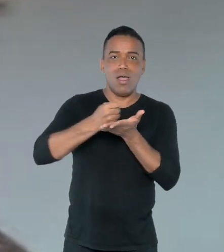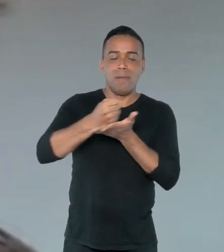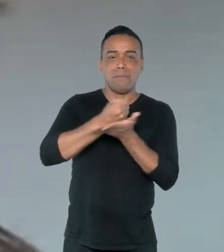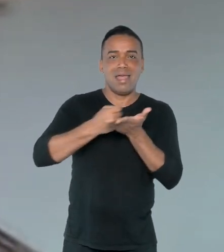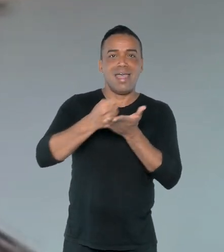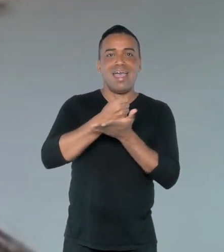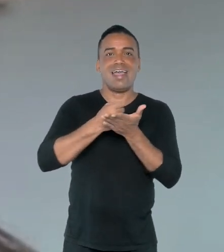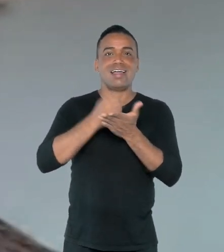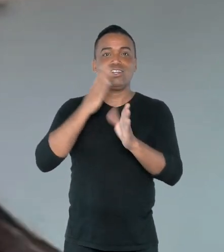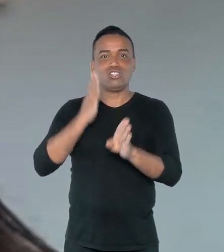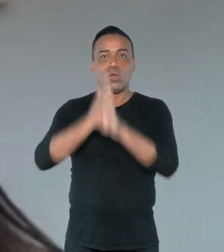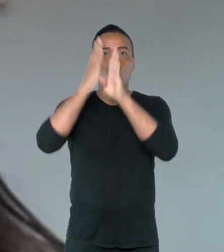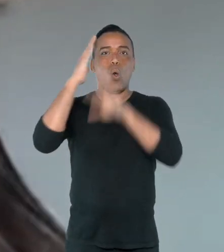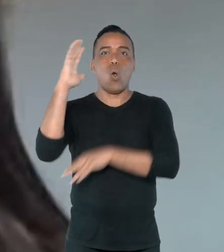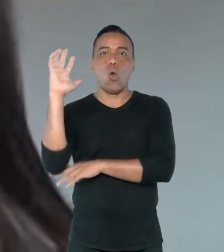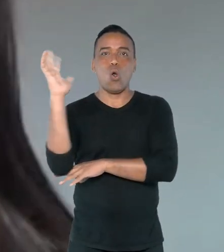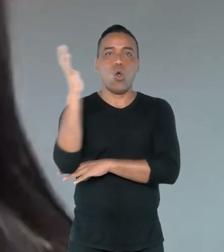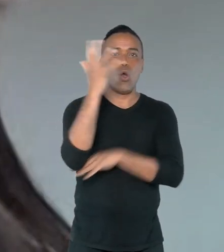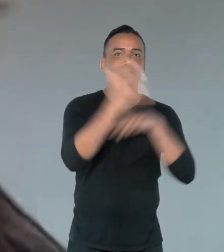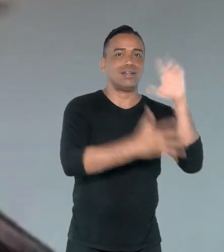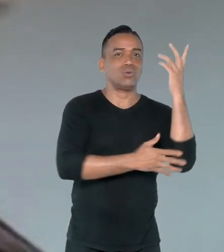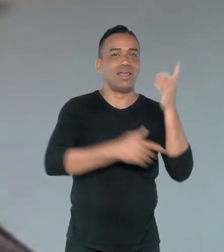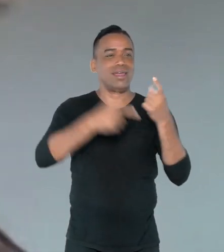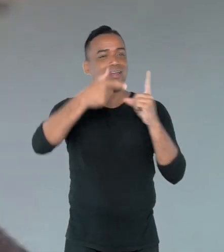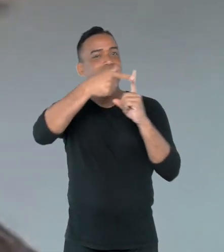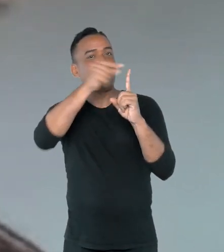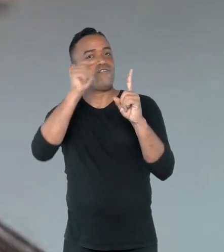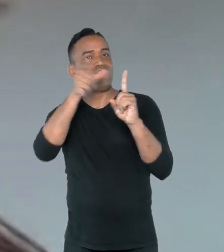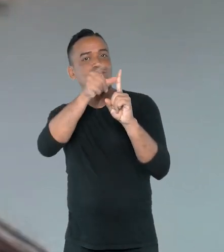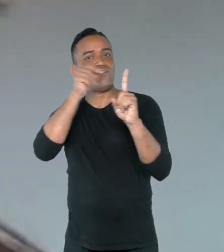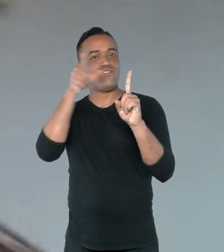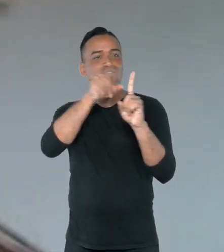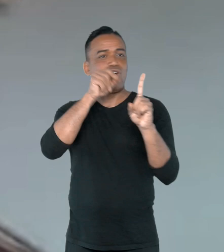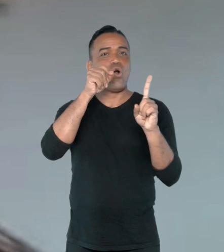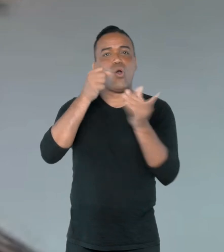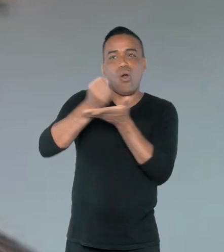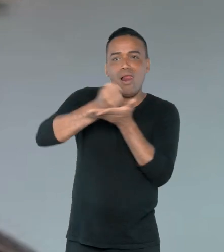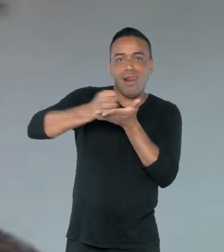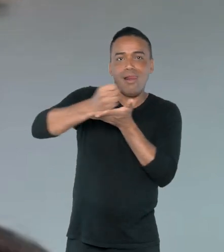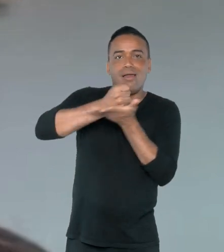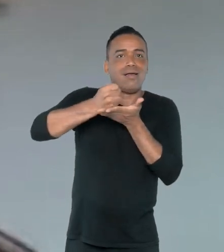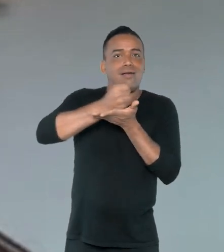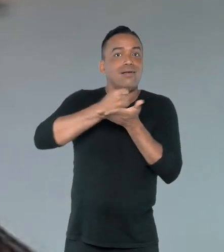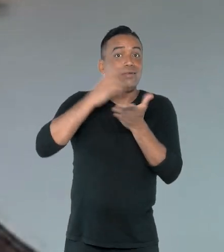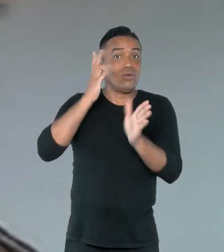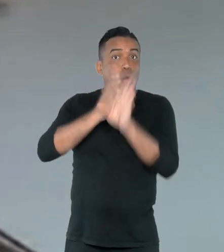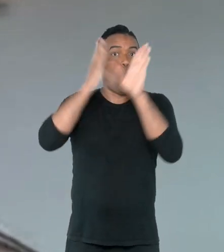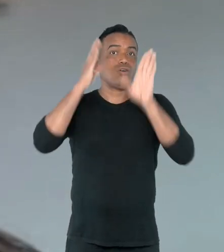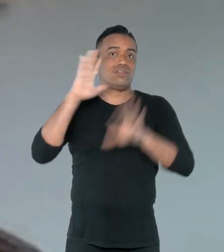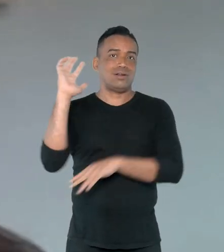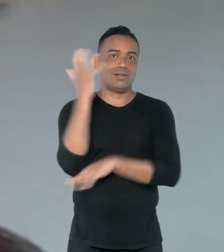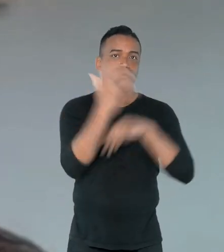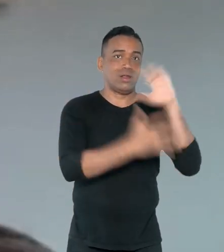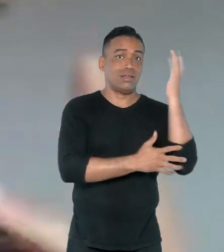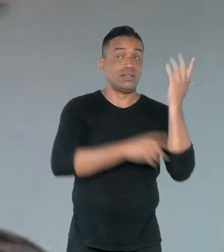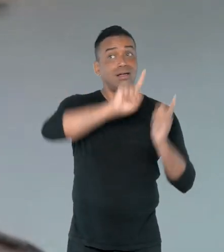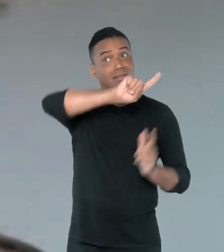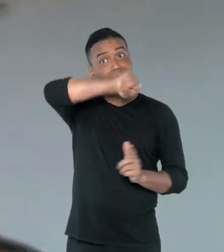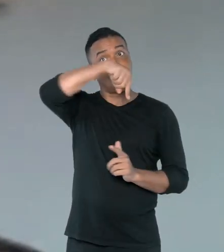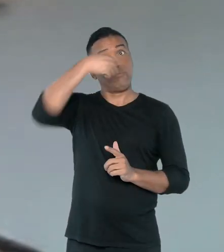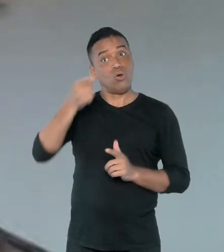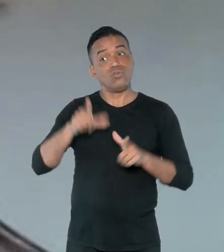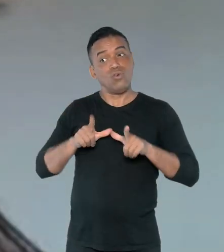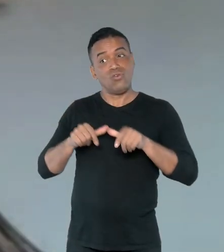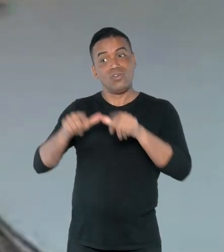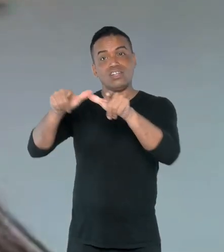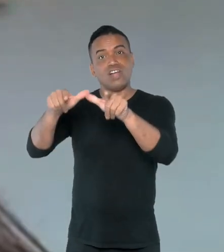gente encontra, as curas que a gente encontra na natureza, né? E aí depois eu vou viajar e me apaixono